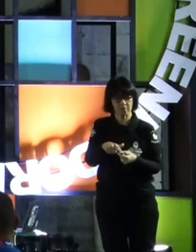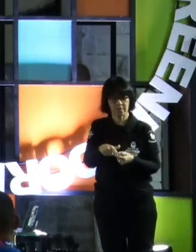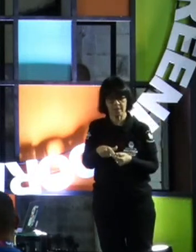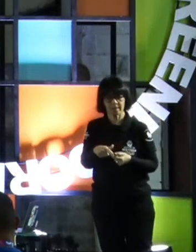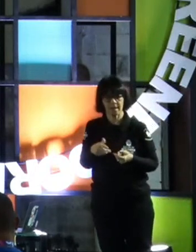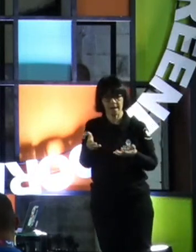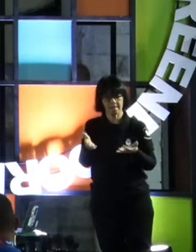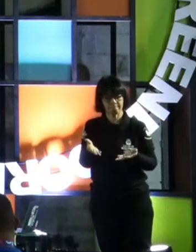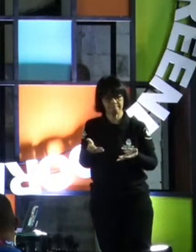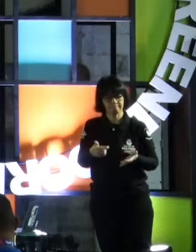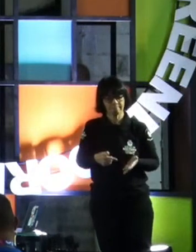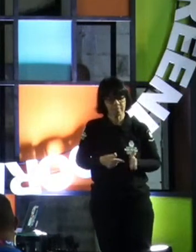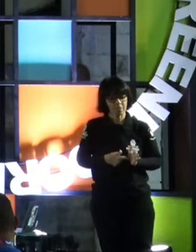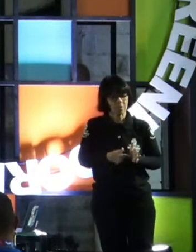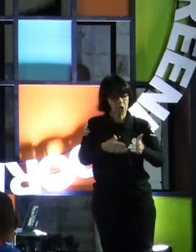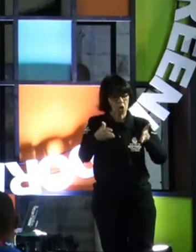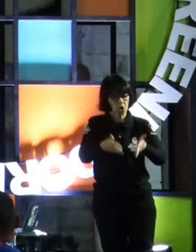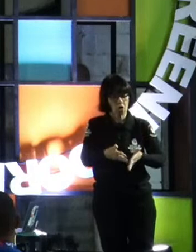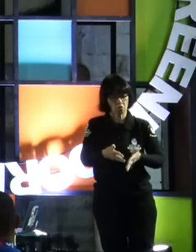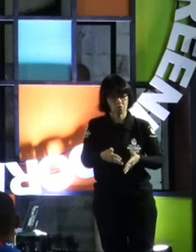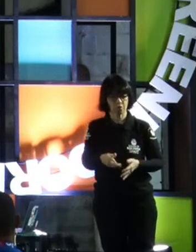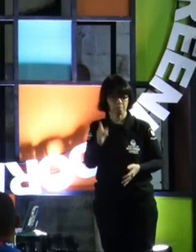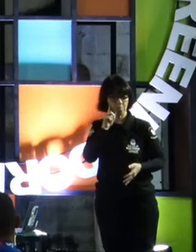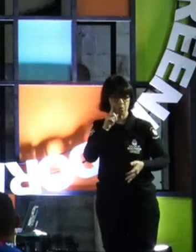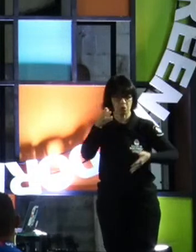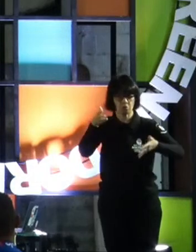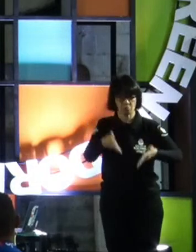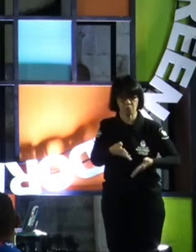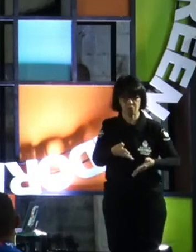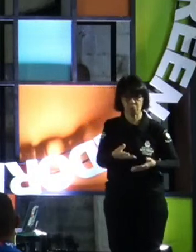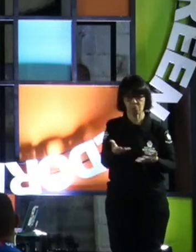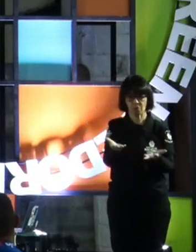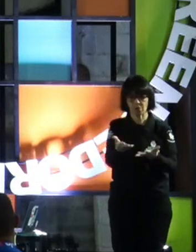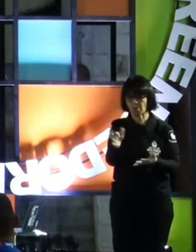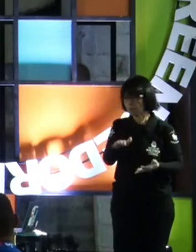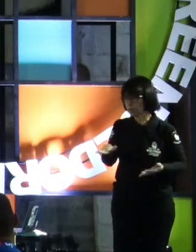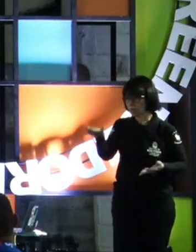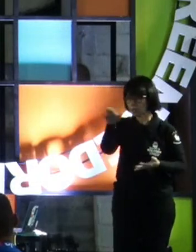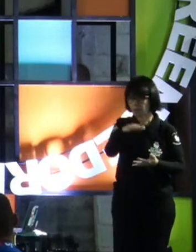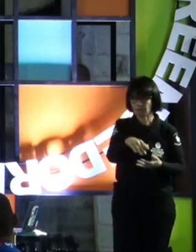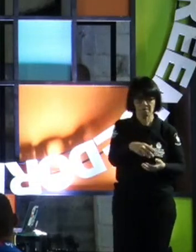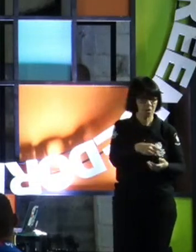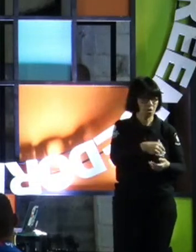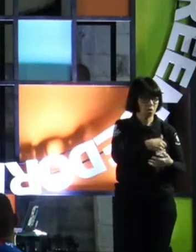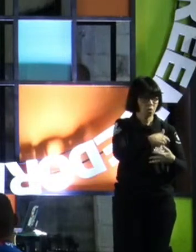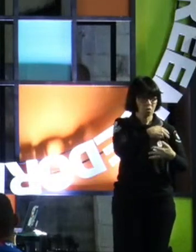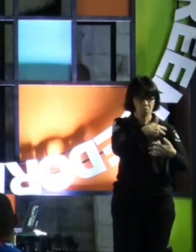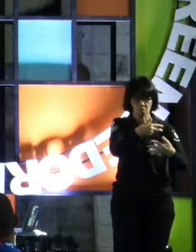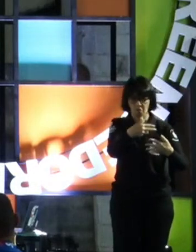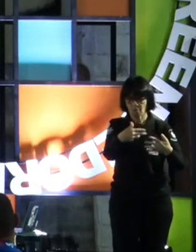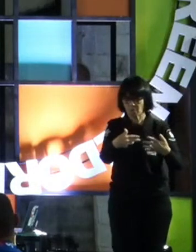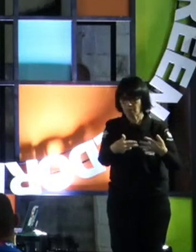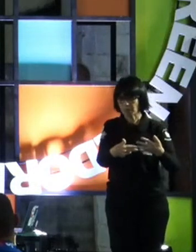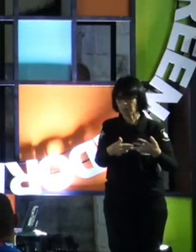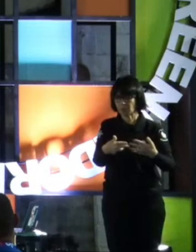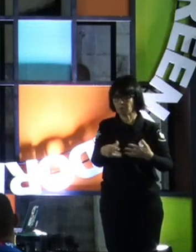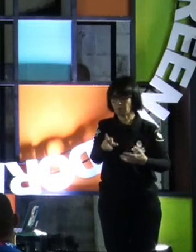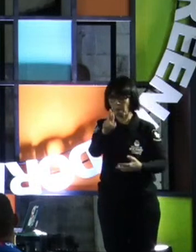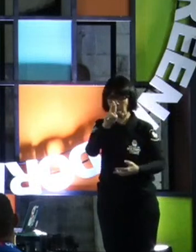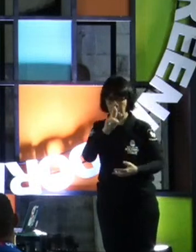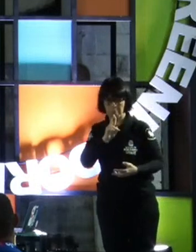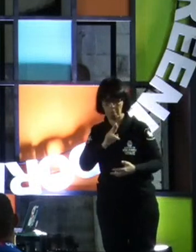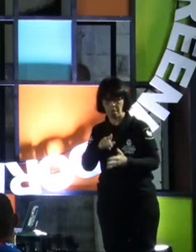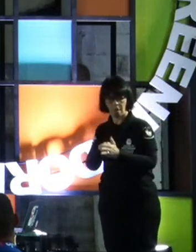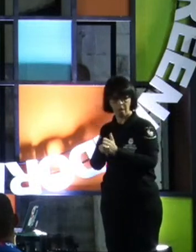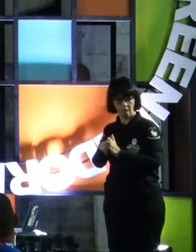presente? Eu queria que alguém aqui ou alguém respondessem essa pergunta. Eu tô